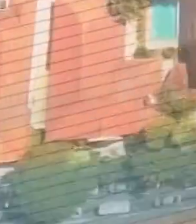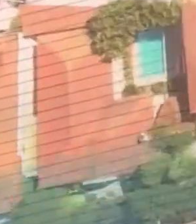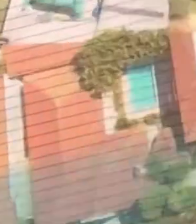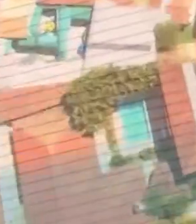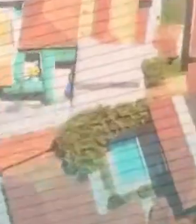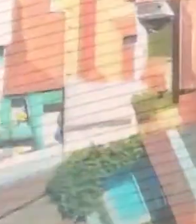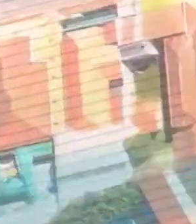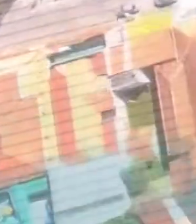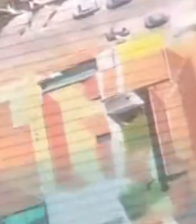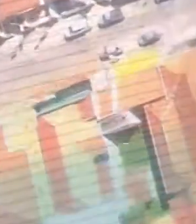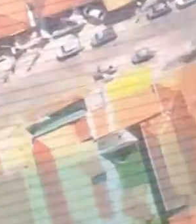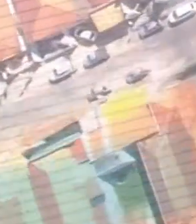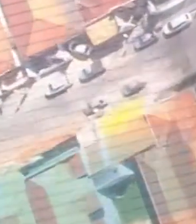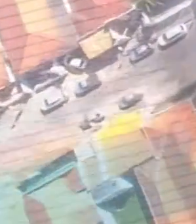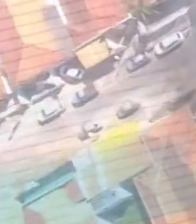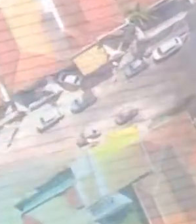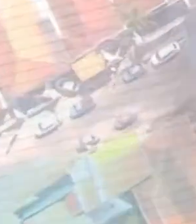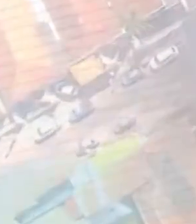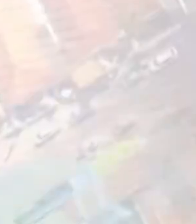São